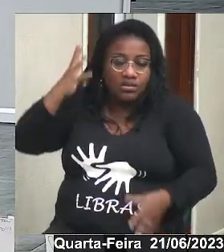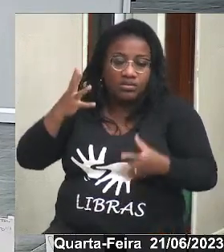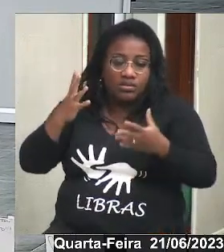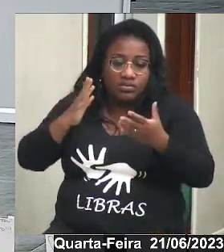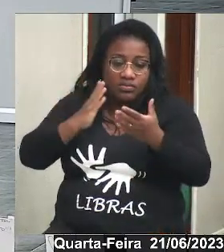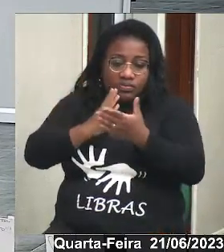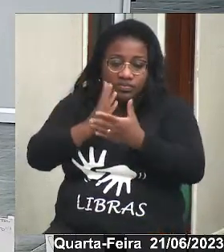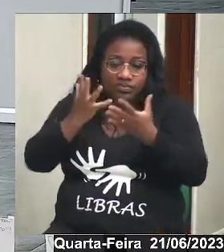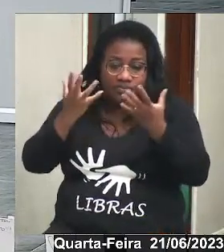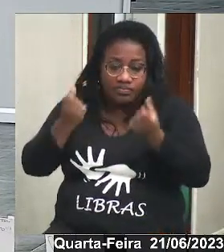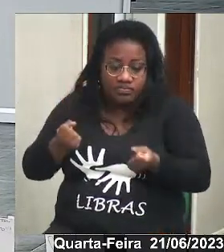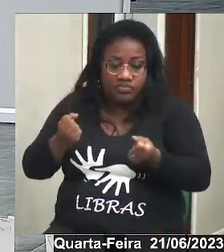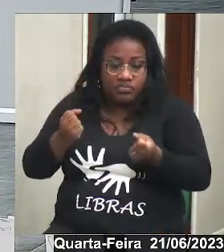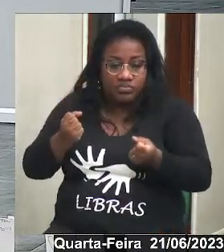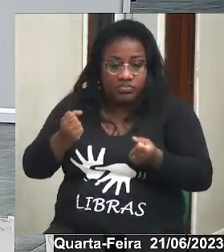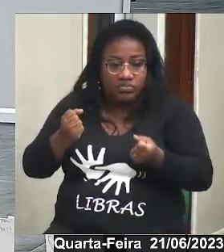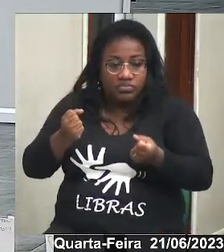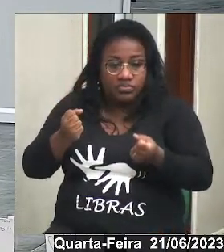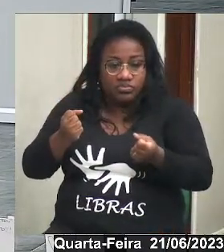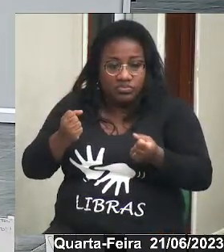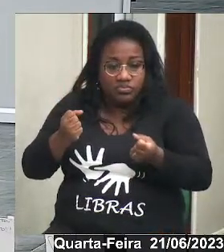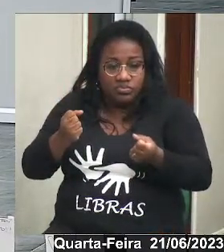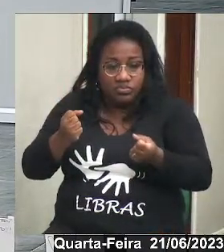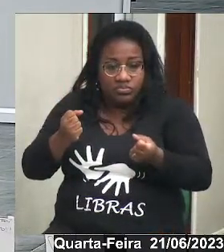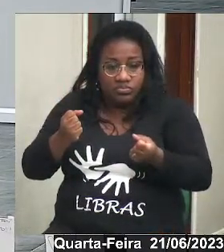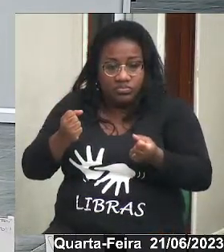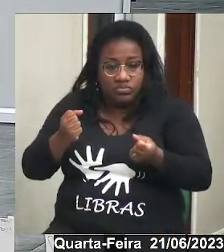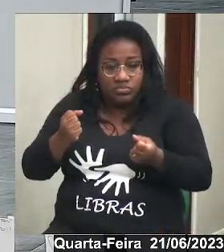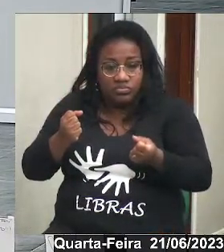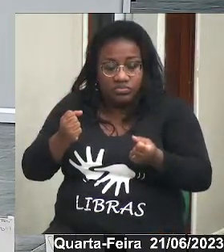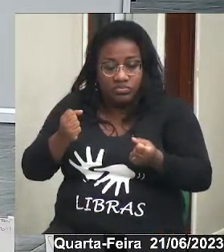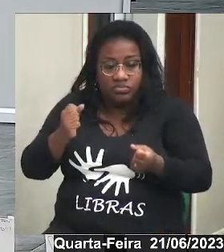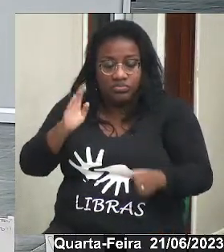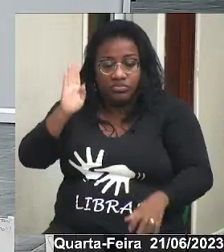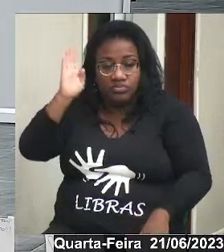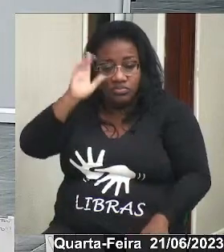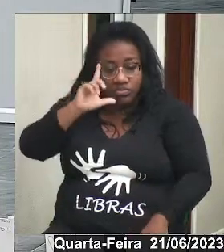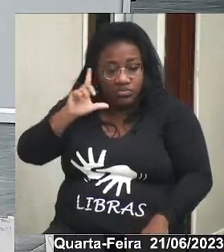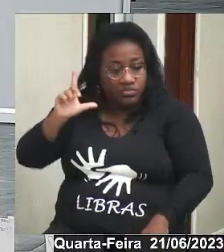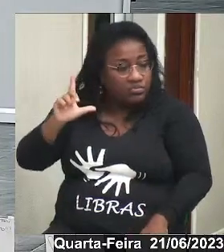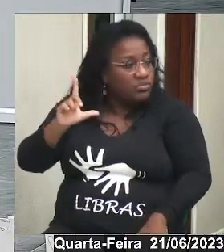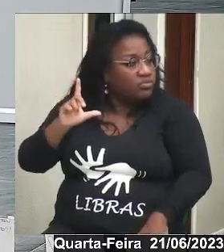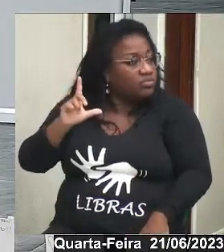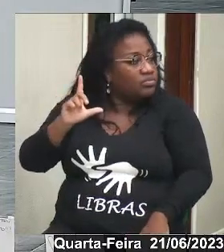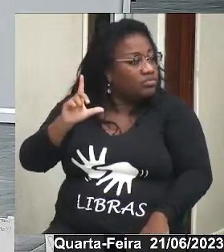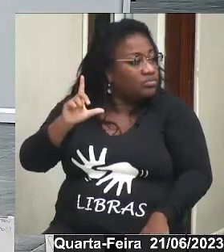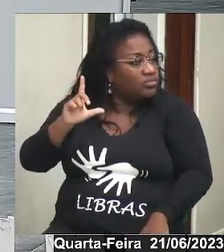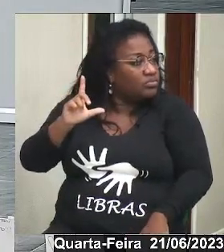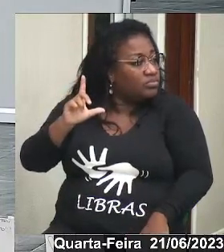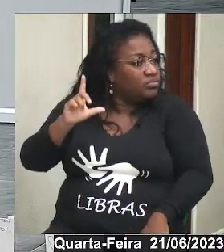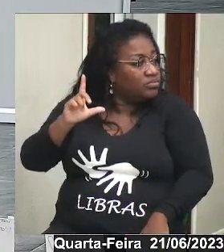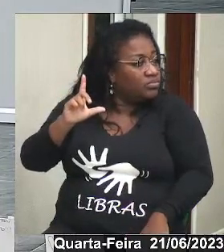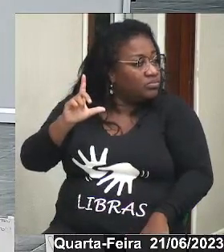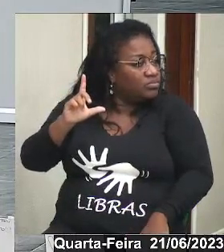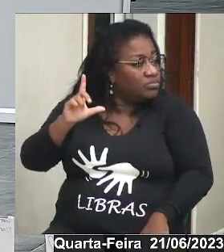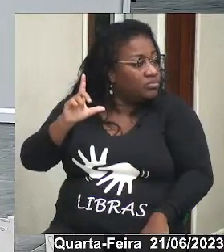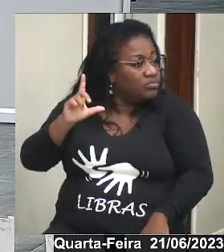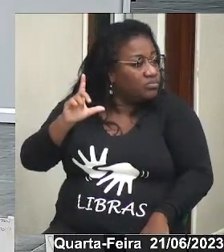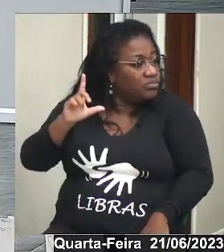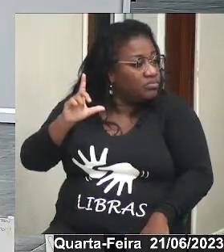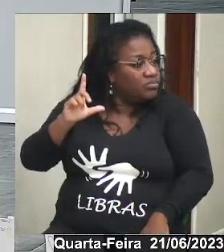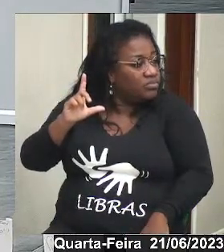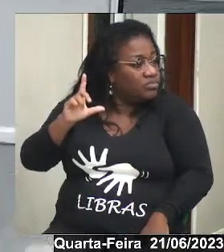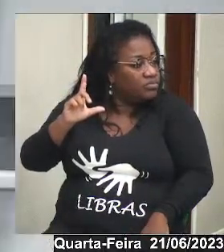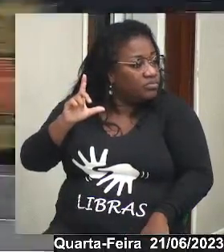A favor. Vereador Gerson. A favor. Vereador Bob Léo do Castilho. É, presidente. Favorável. Aí